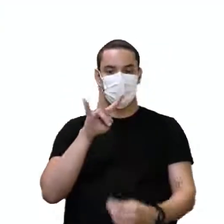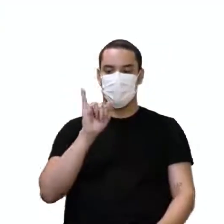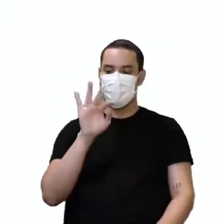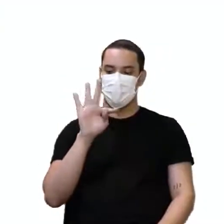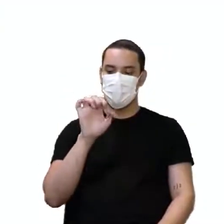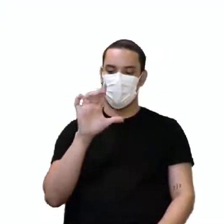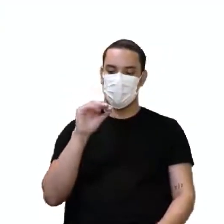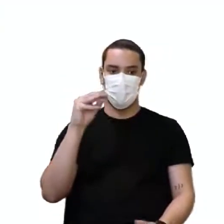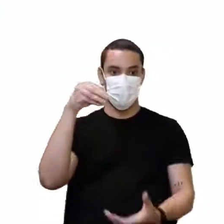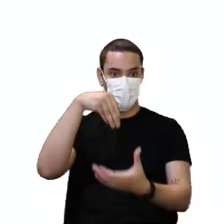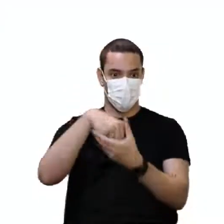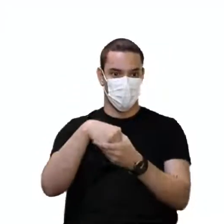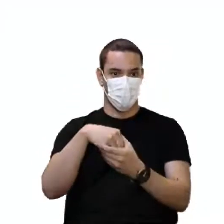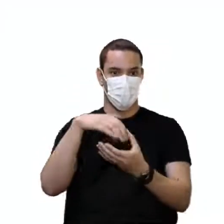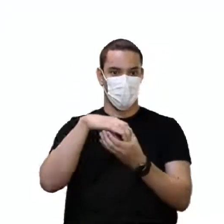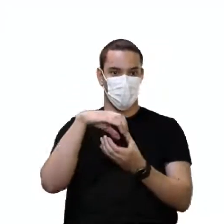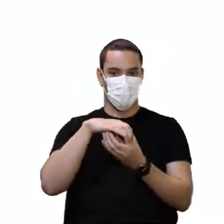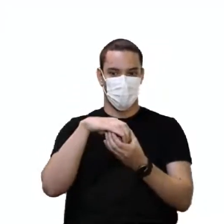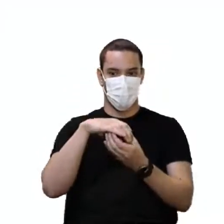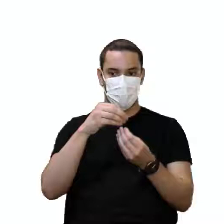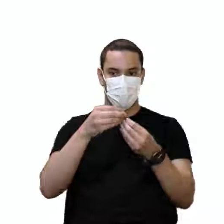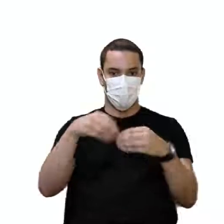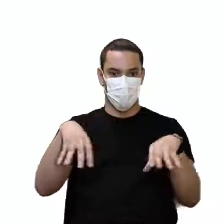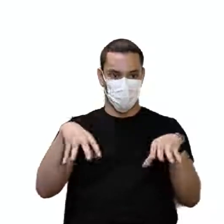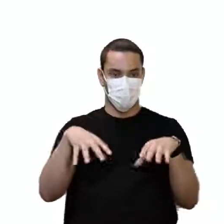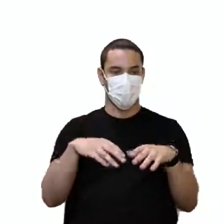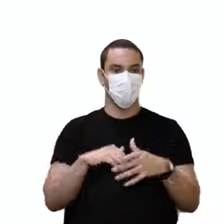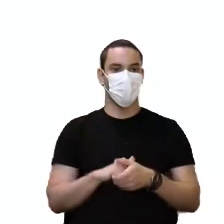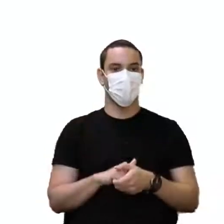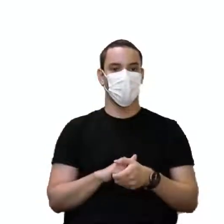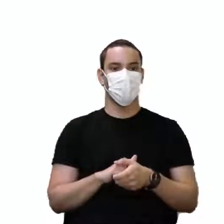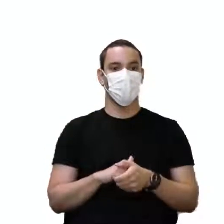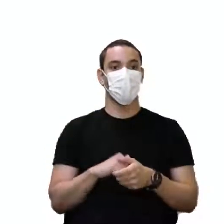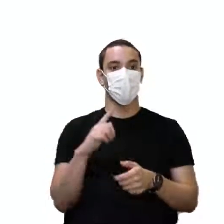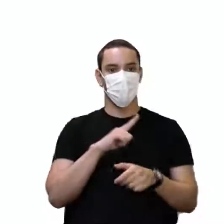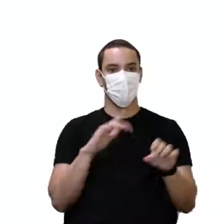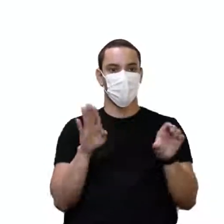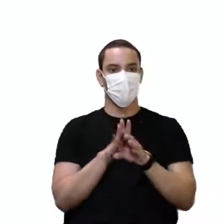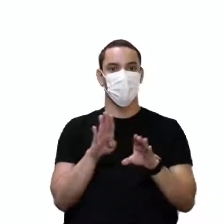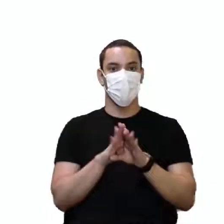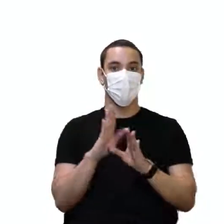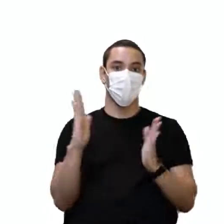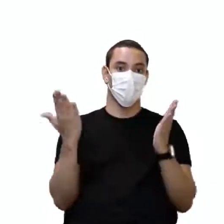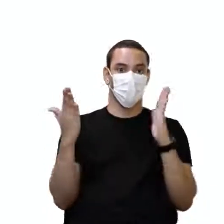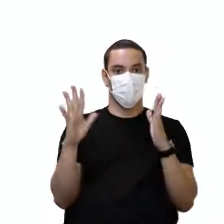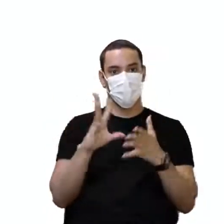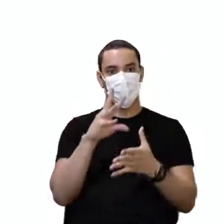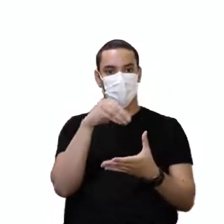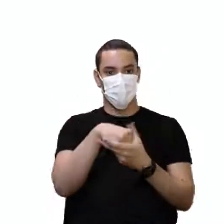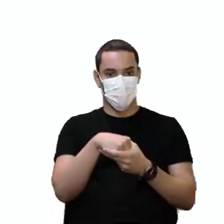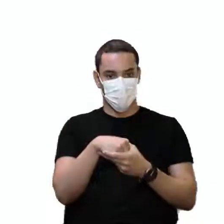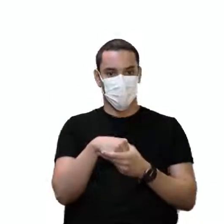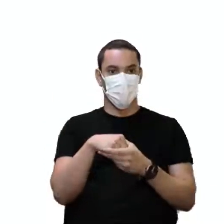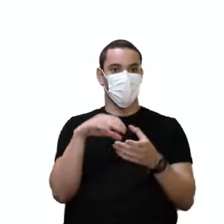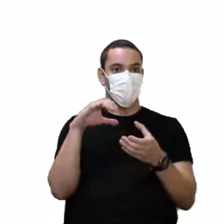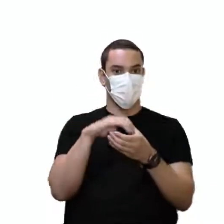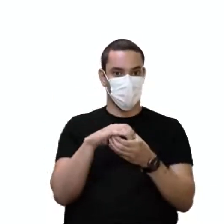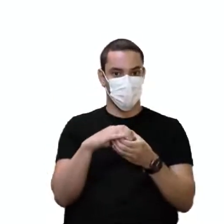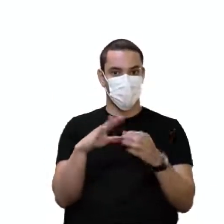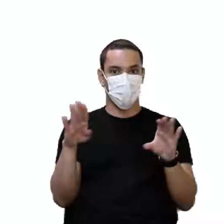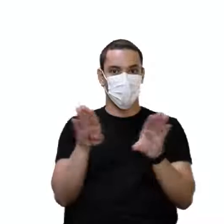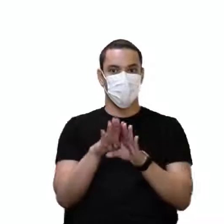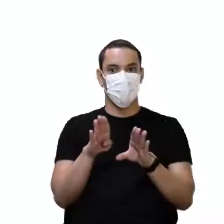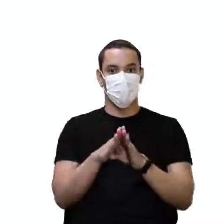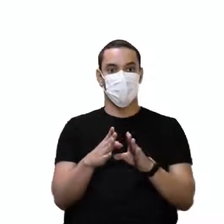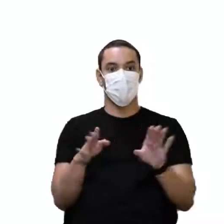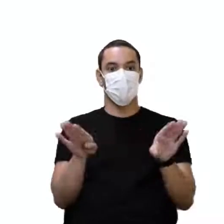está presente aí dentro desse ovo. Nós temos também o desenvolvimento parcialmente dentro do ovo e no interior